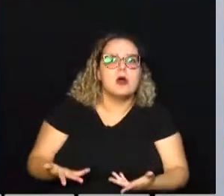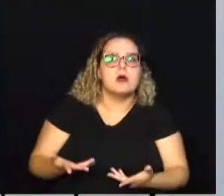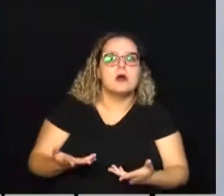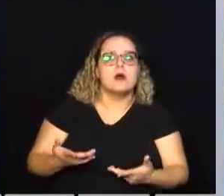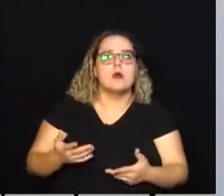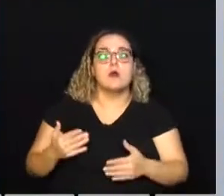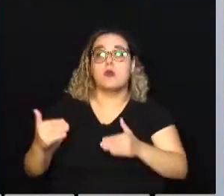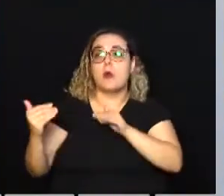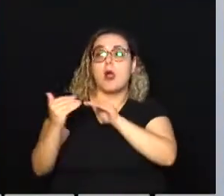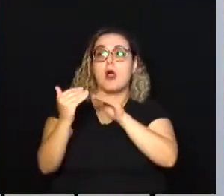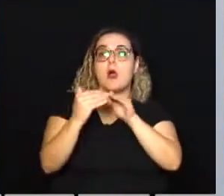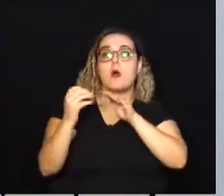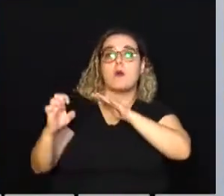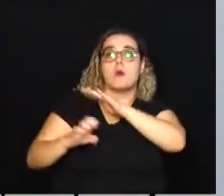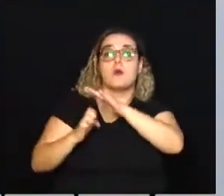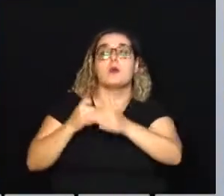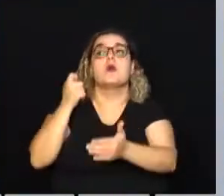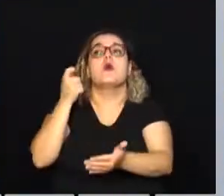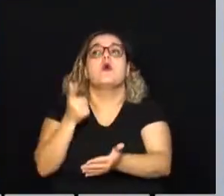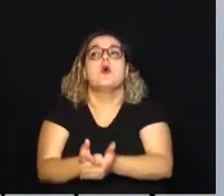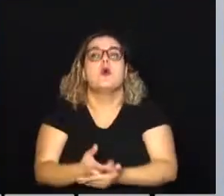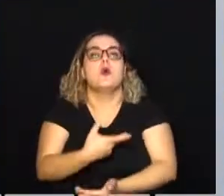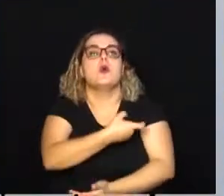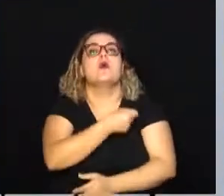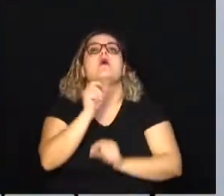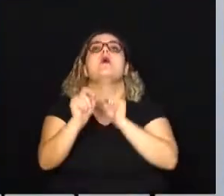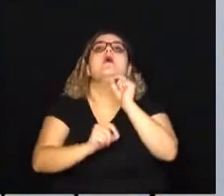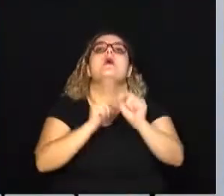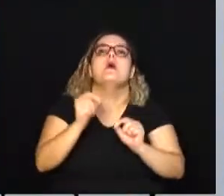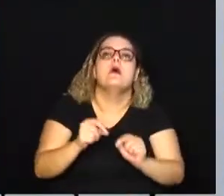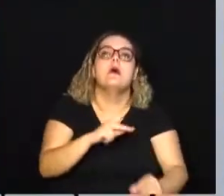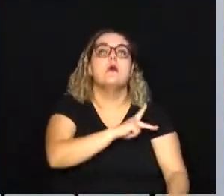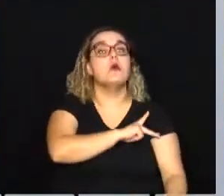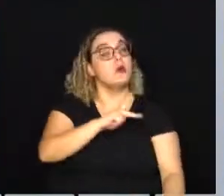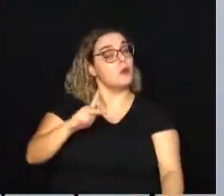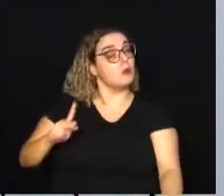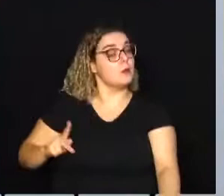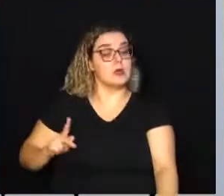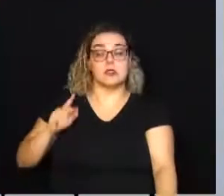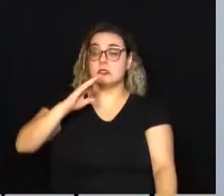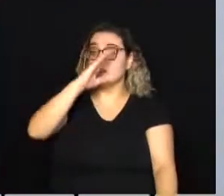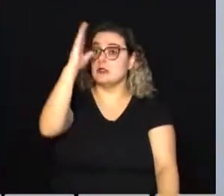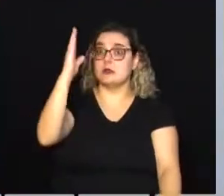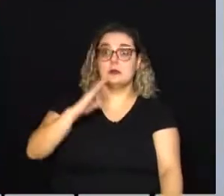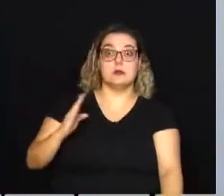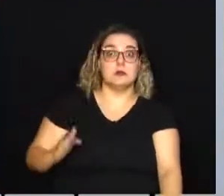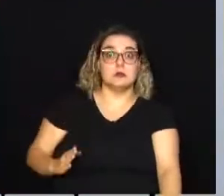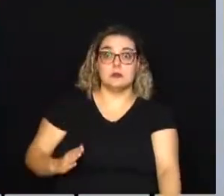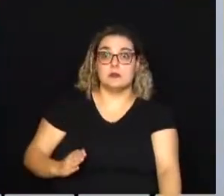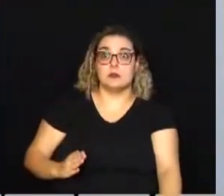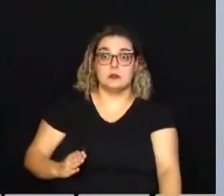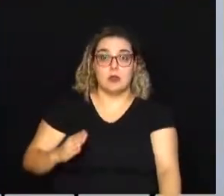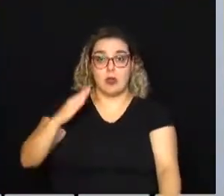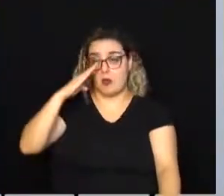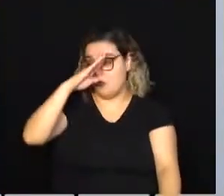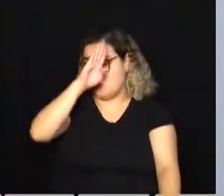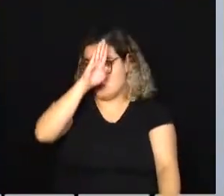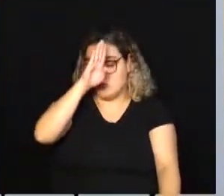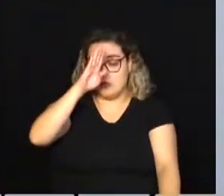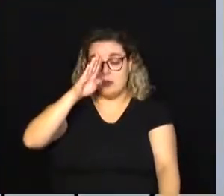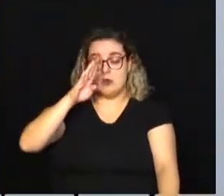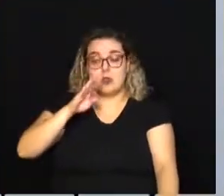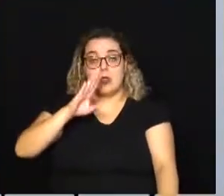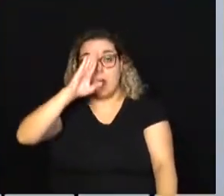empresas para a compra de vacinas. Quem fez isso foi o presidente da República, que é um negacionista e que é o